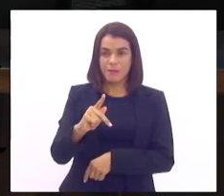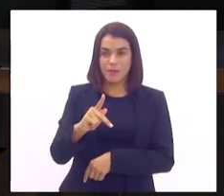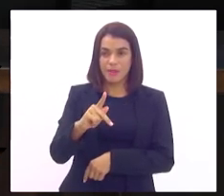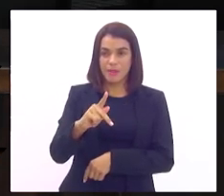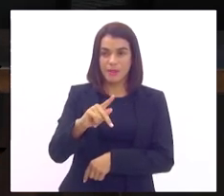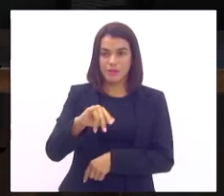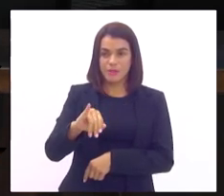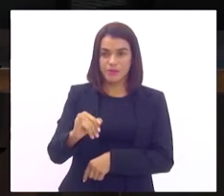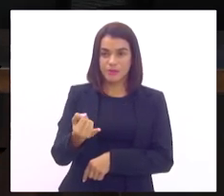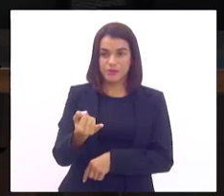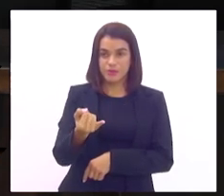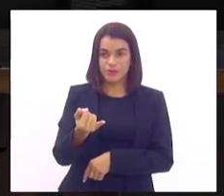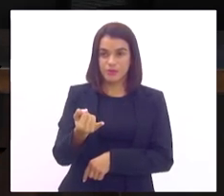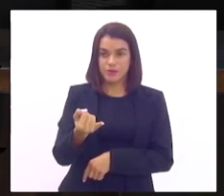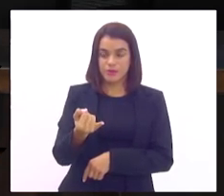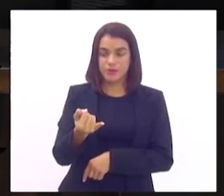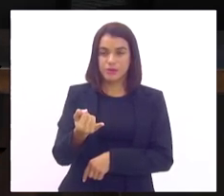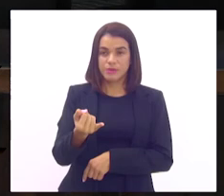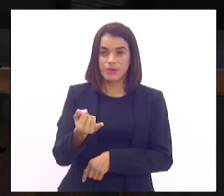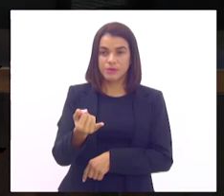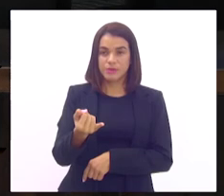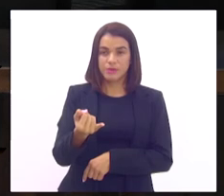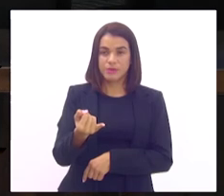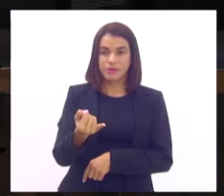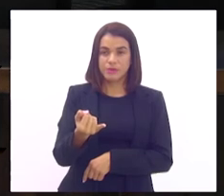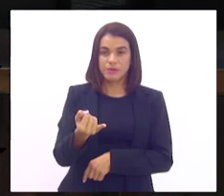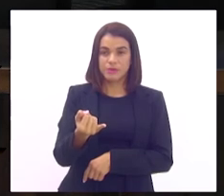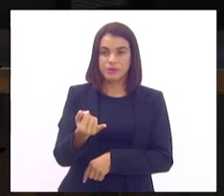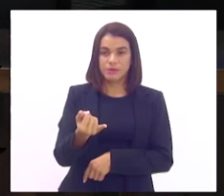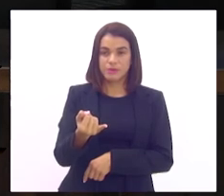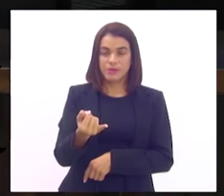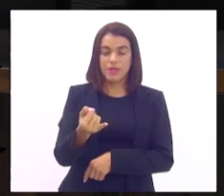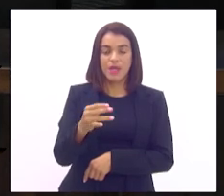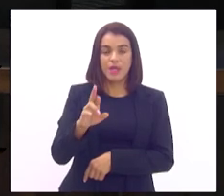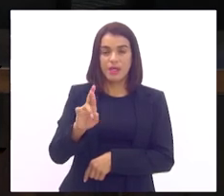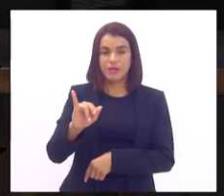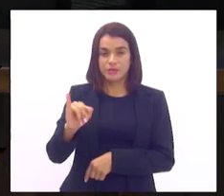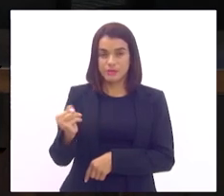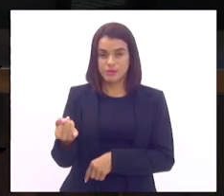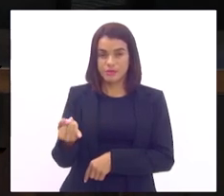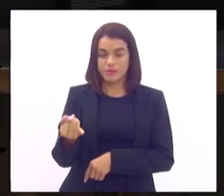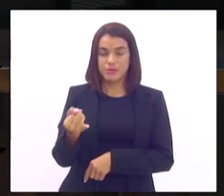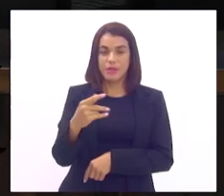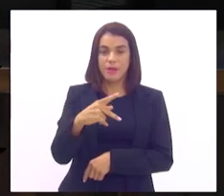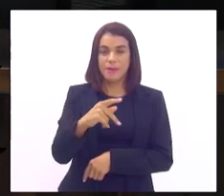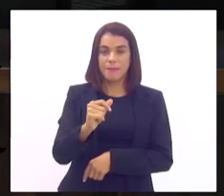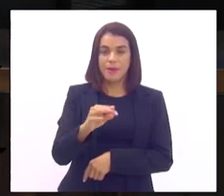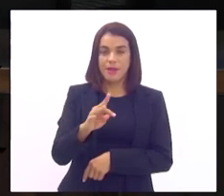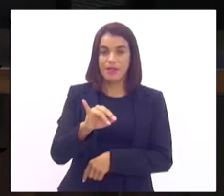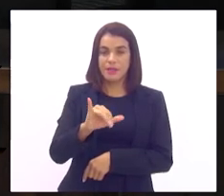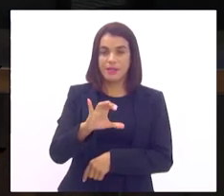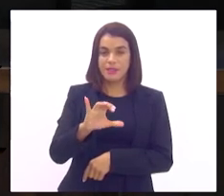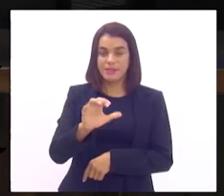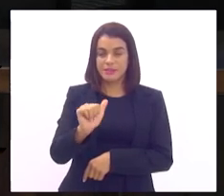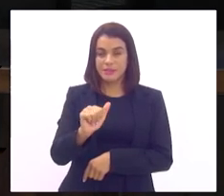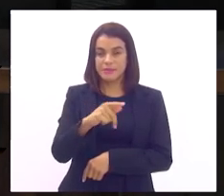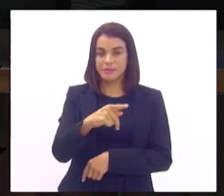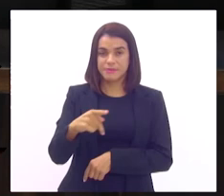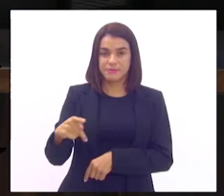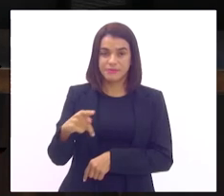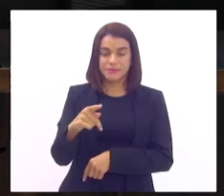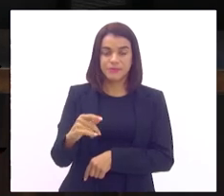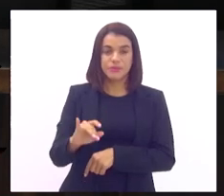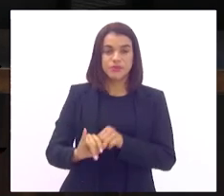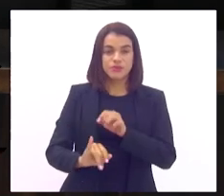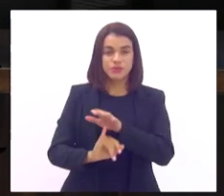instituição, presidente da APJ ERJ, Patrícia Teles, presidente do